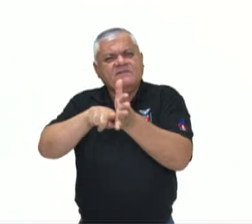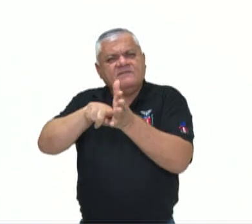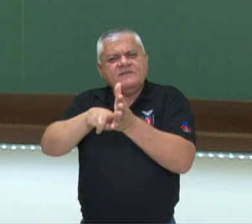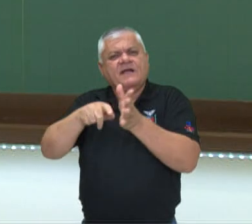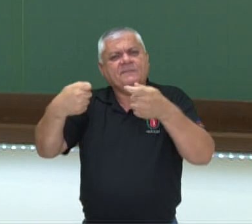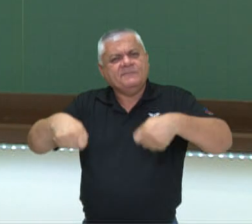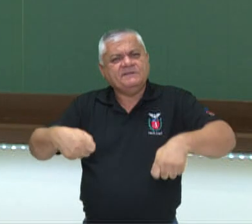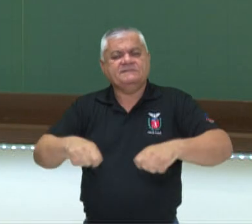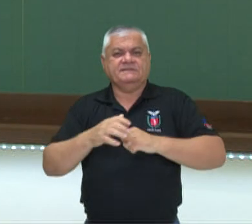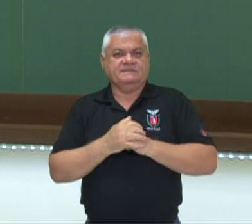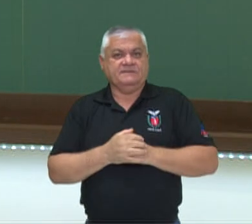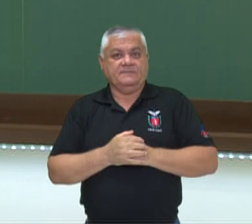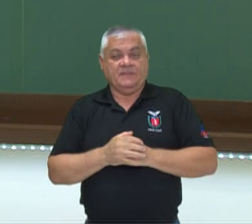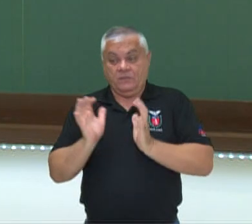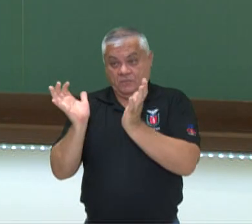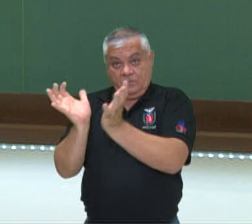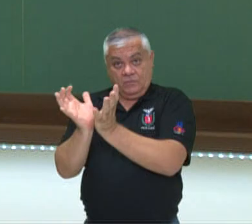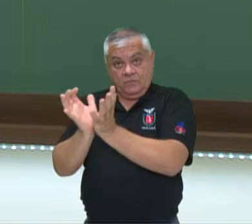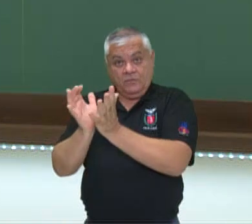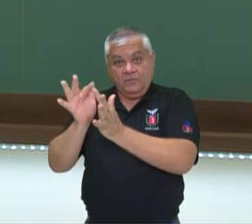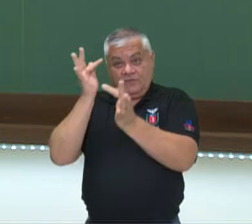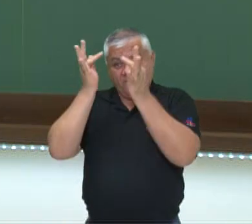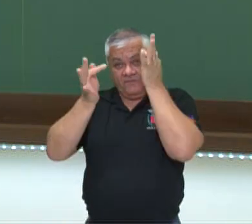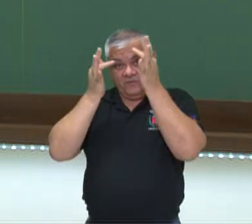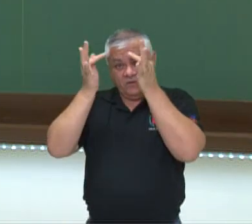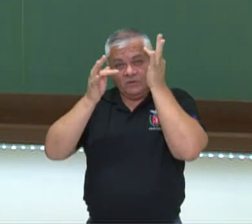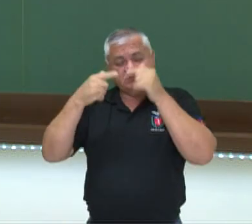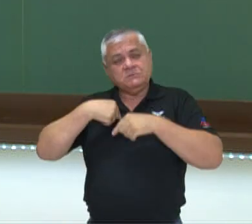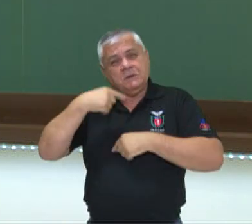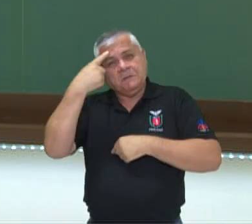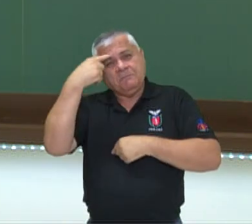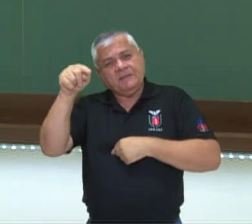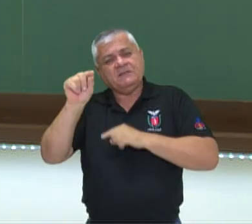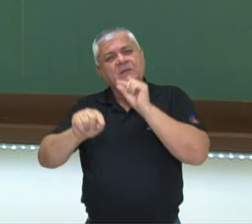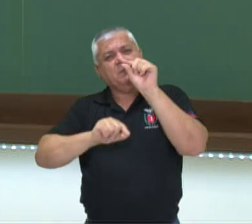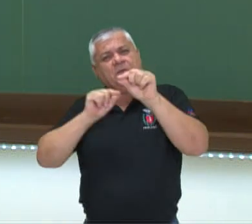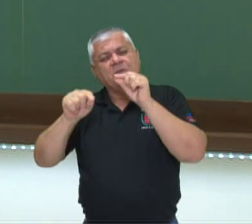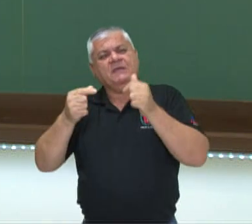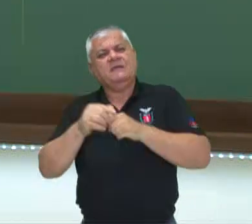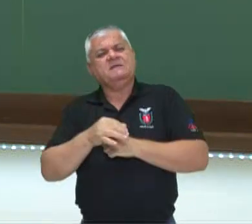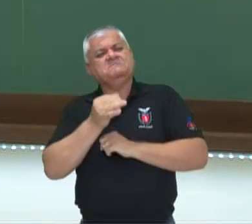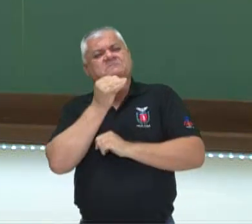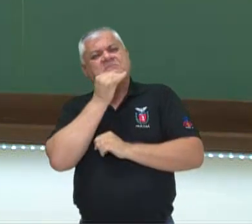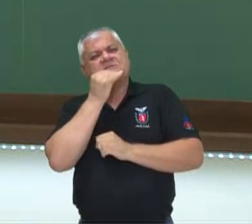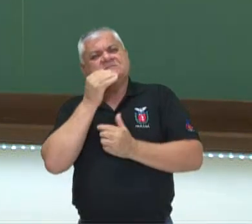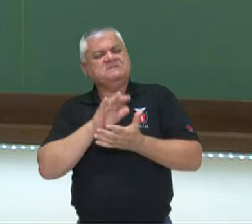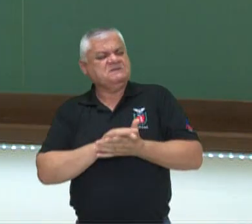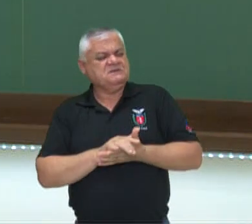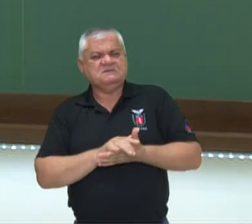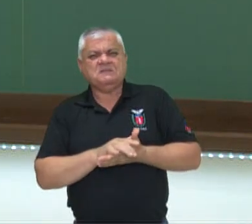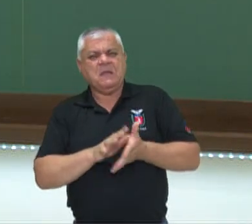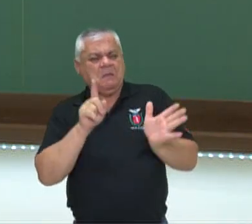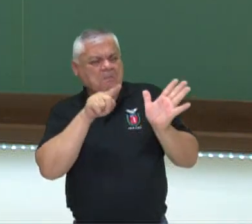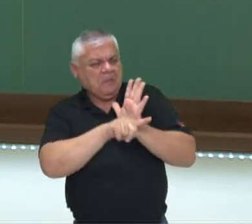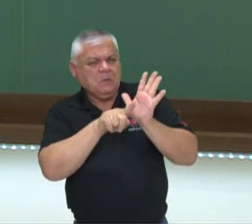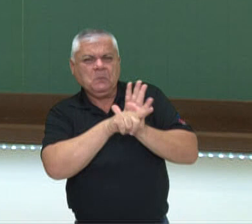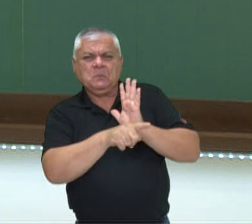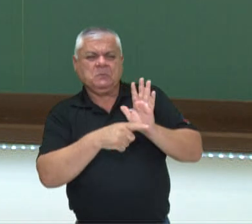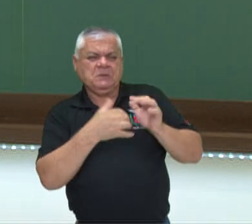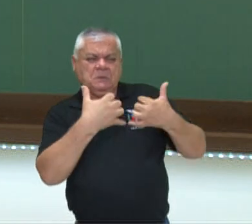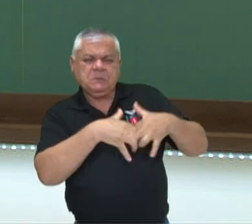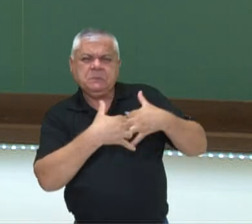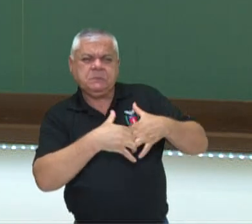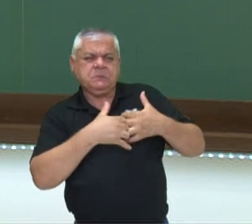verificabilidade. Então, esses filósofos, eles tinham a ideia de deixar de lado, de questionar todos